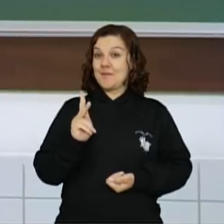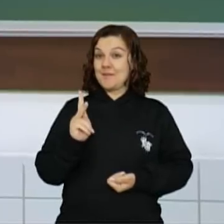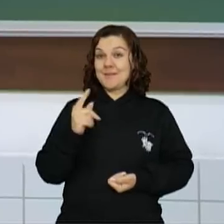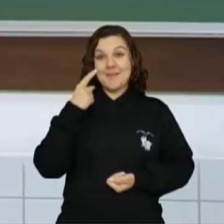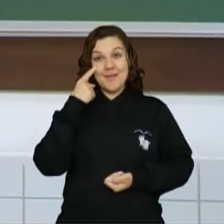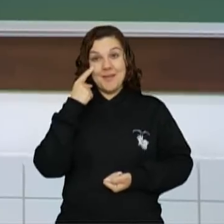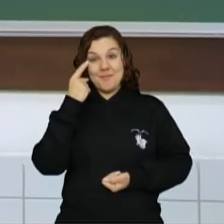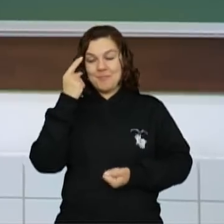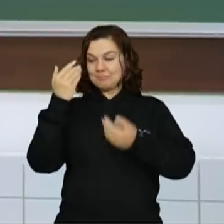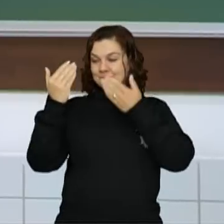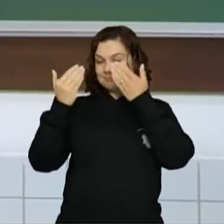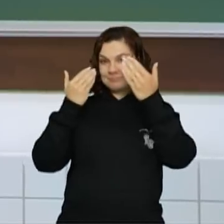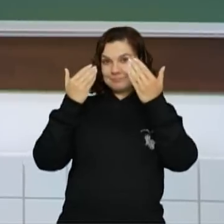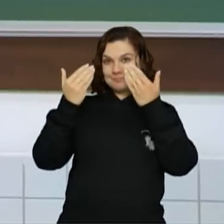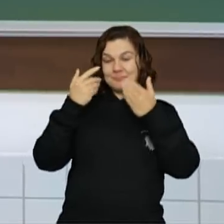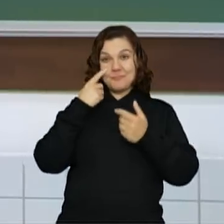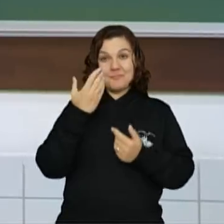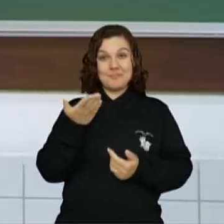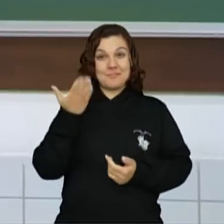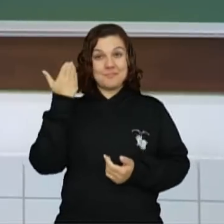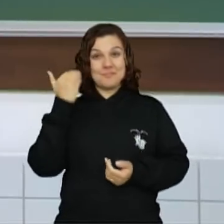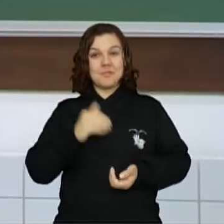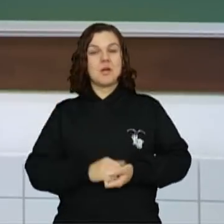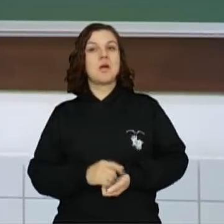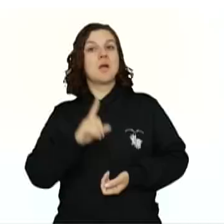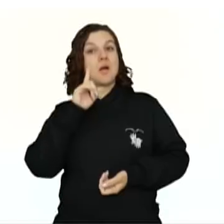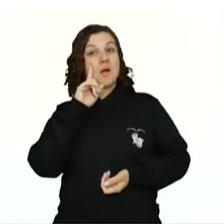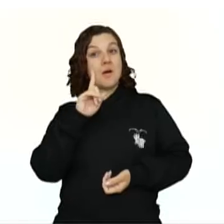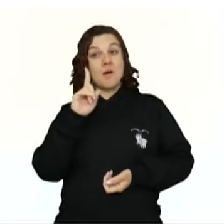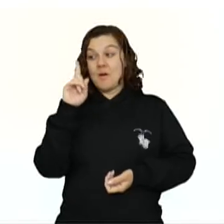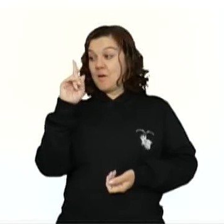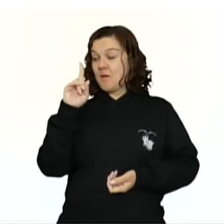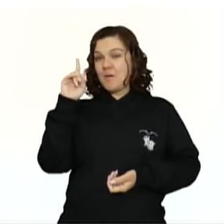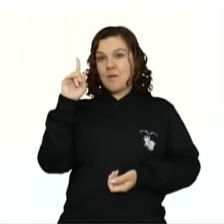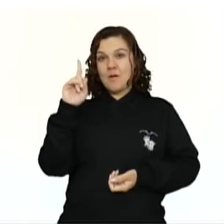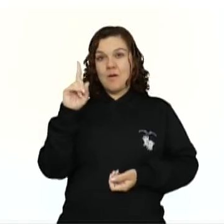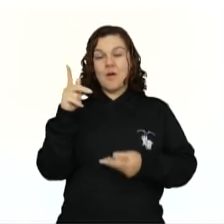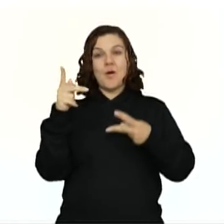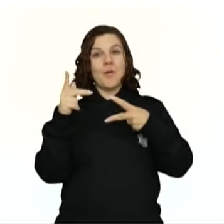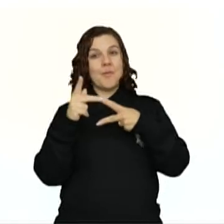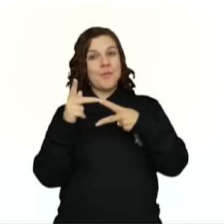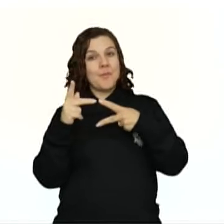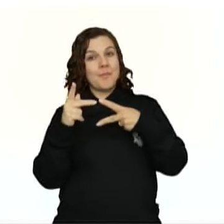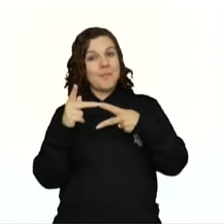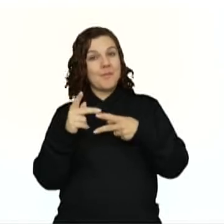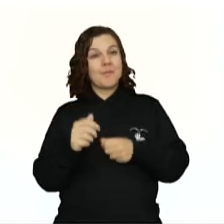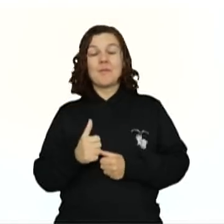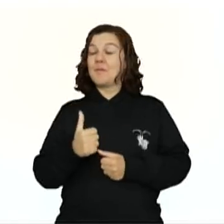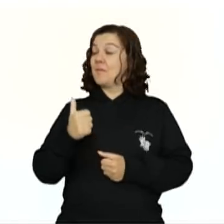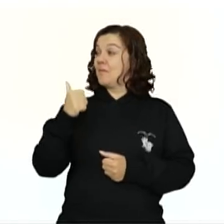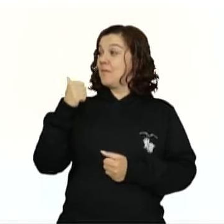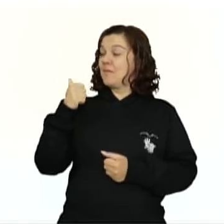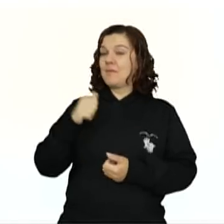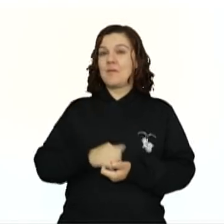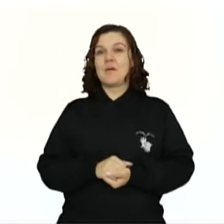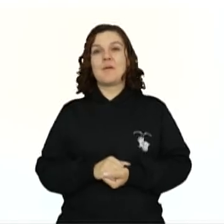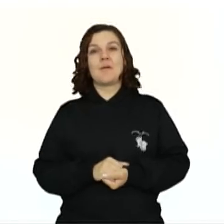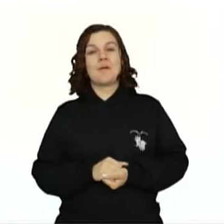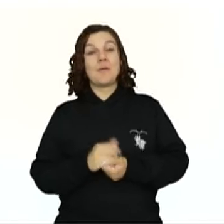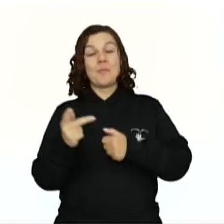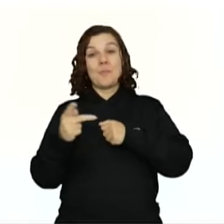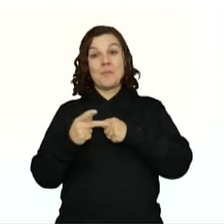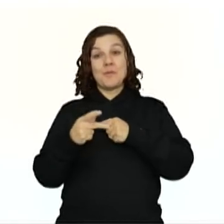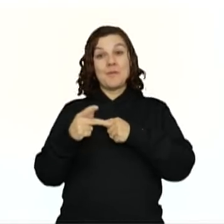Ok, vamos conferir, vamos lá. Olha lá o pronome aqui, nós temos o